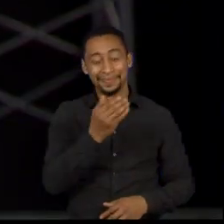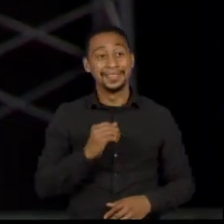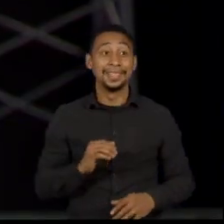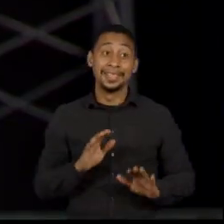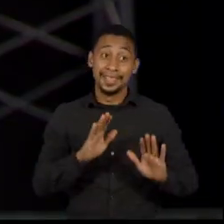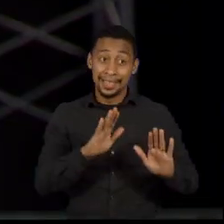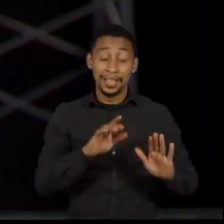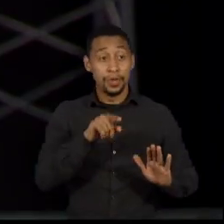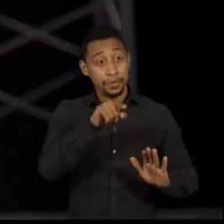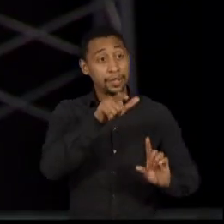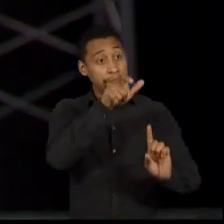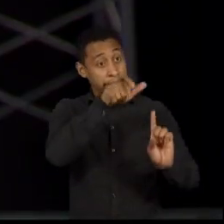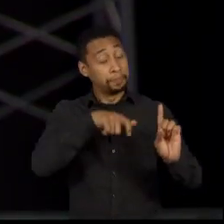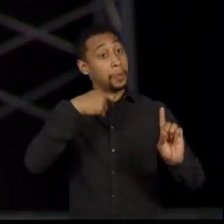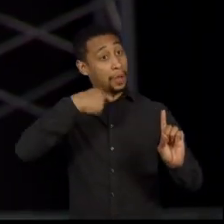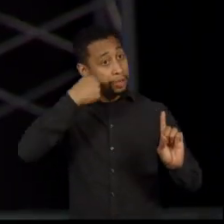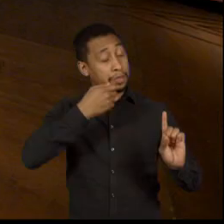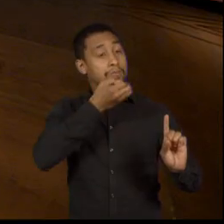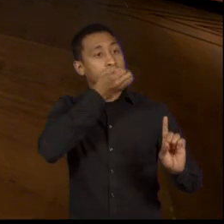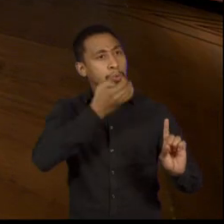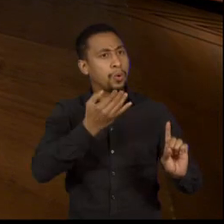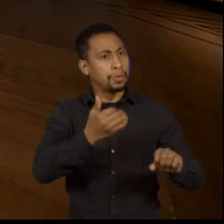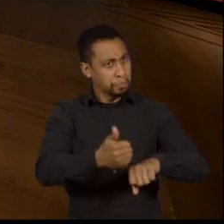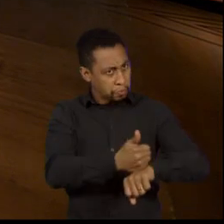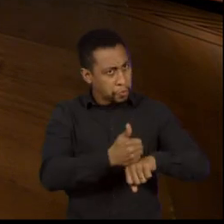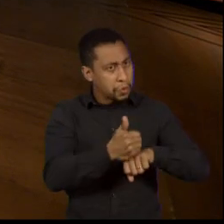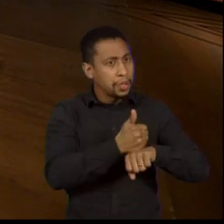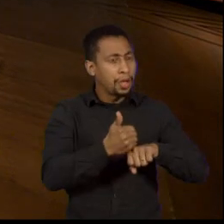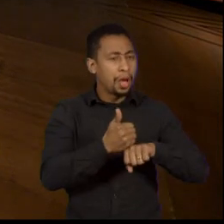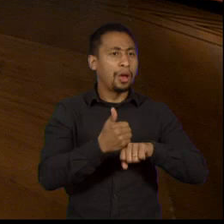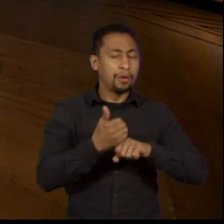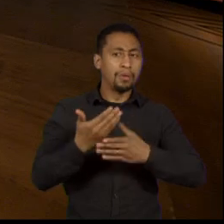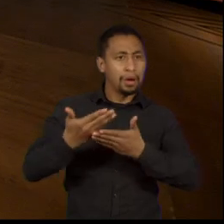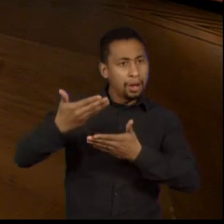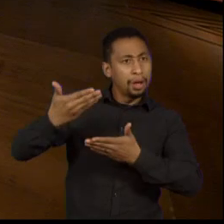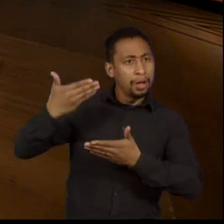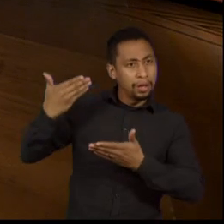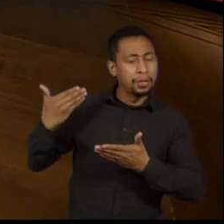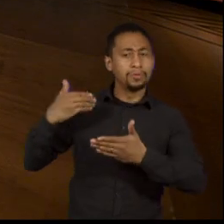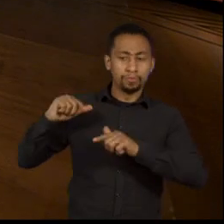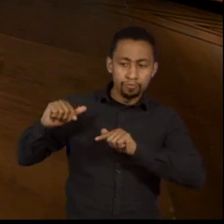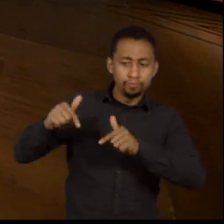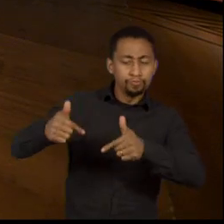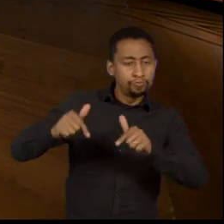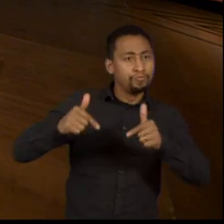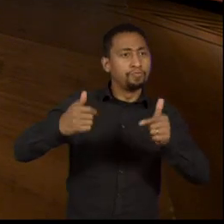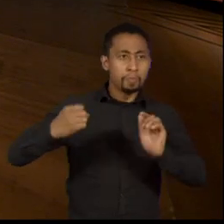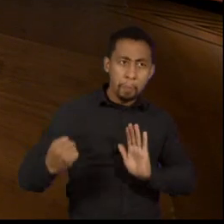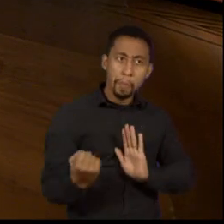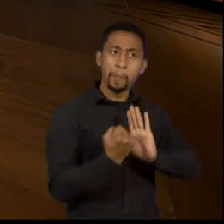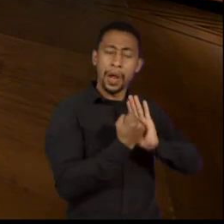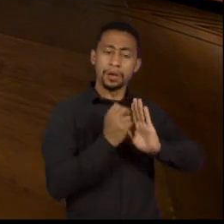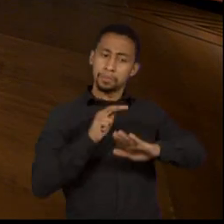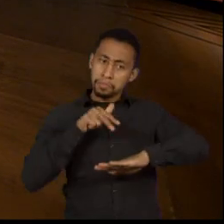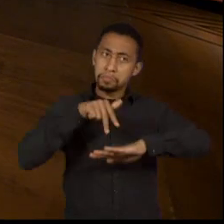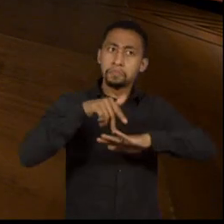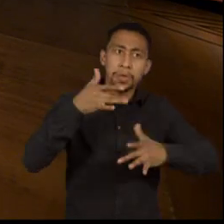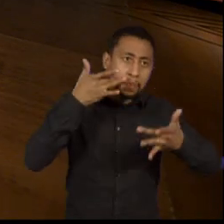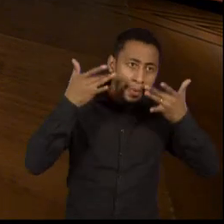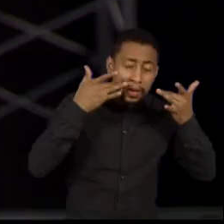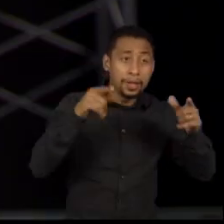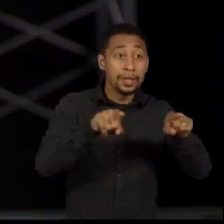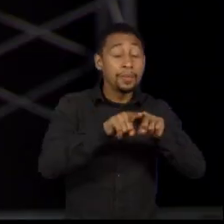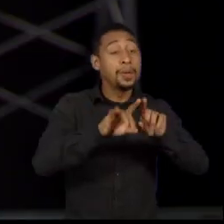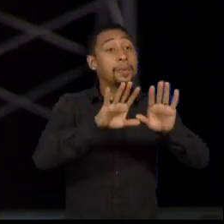Bom, você é uma atriz consagrada, com trabalhos marcantes, principalmente nos palcos, mas em algum momento da sua vida